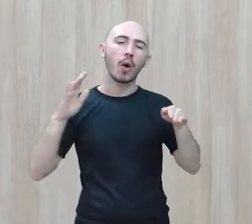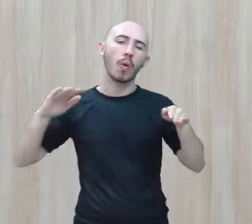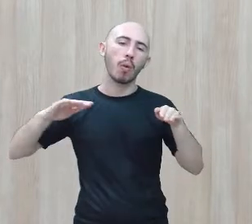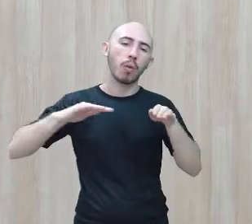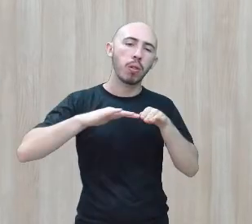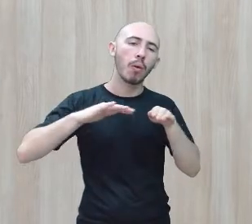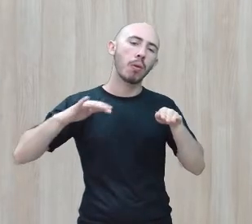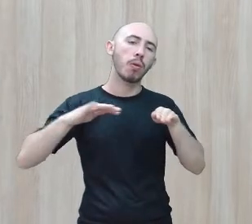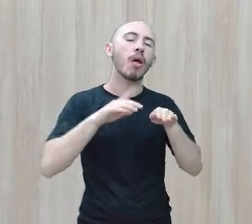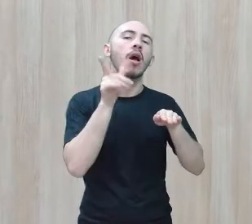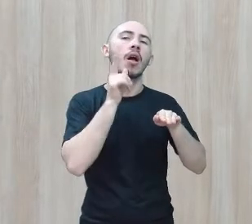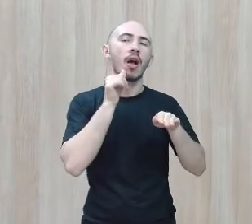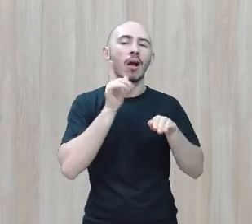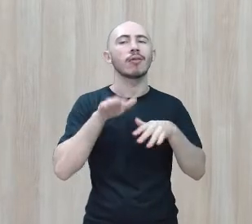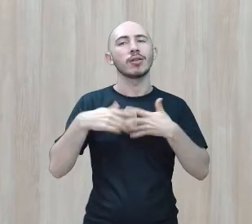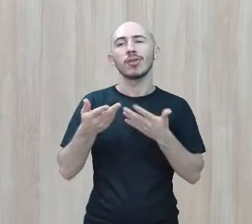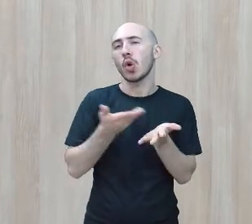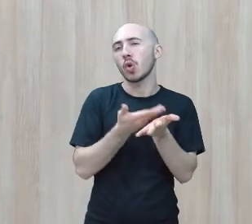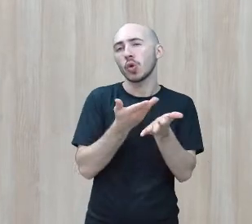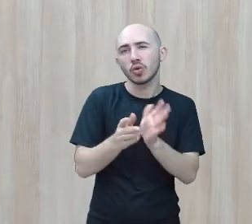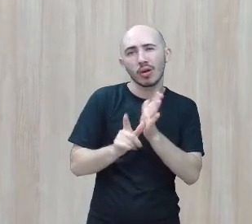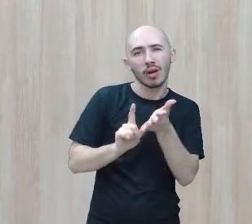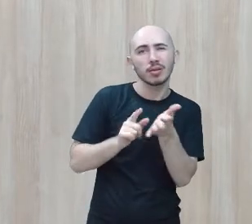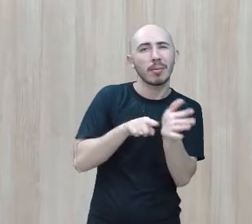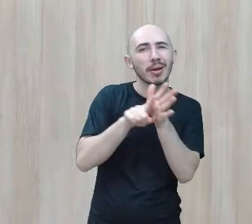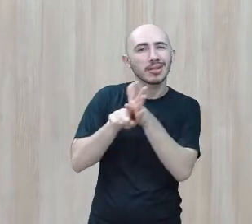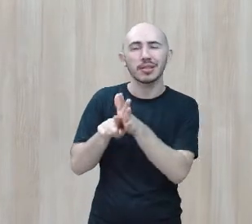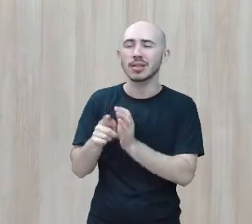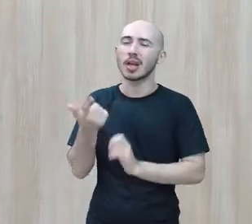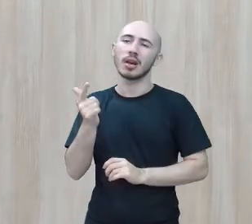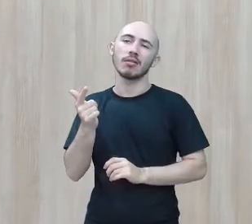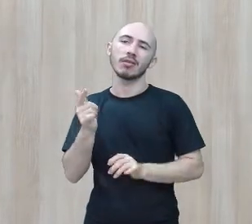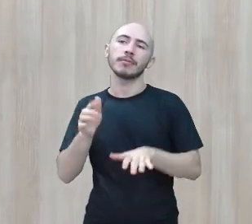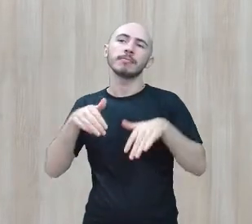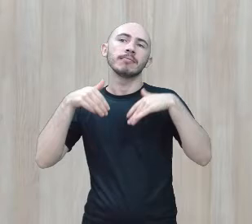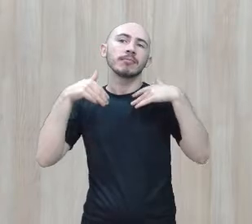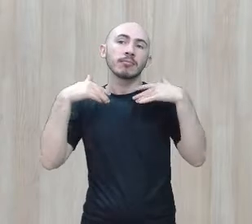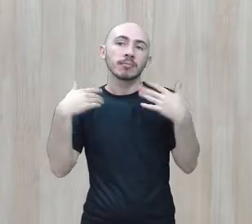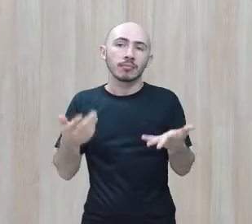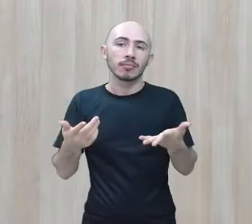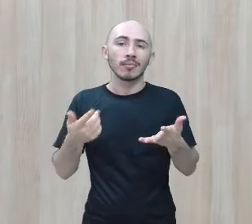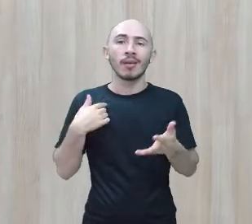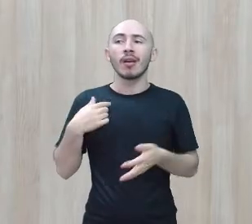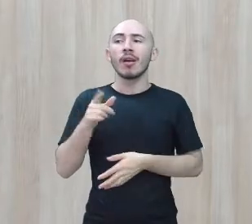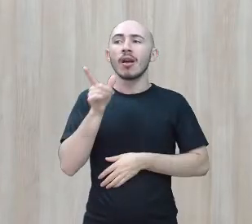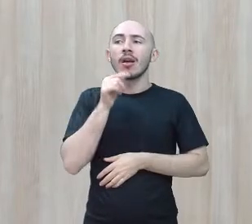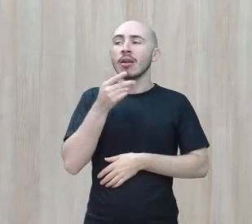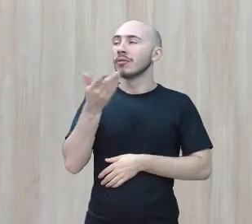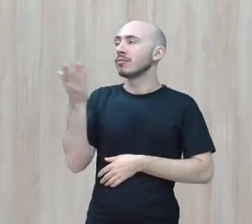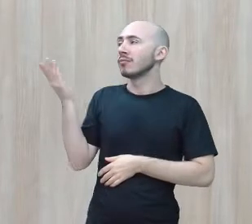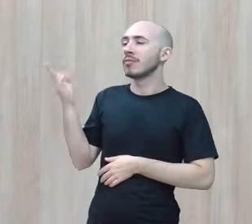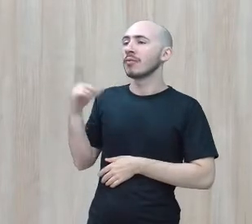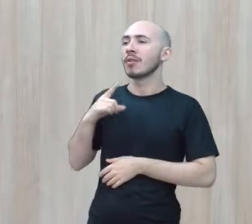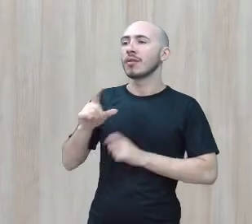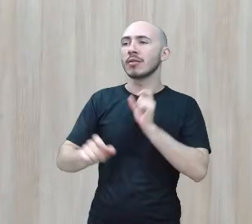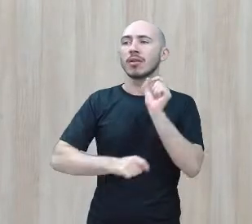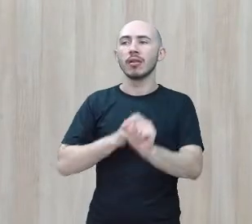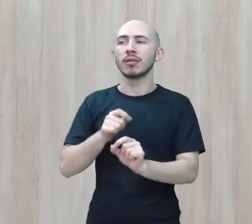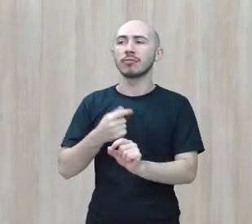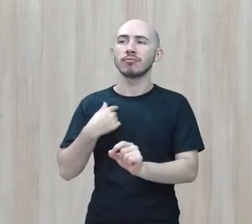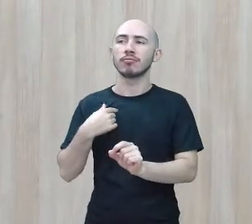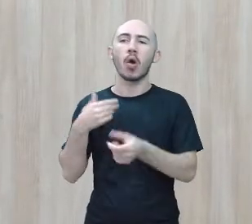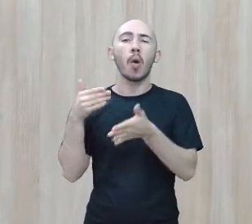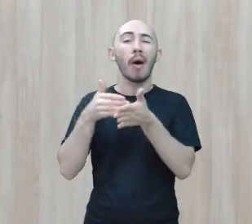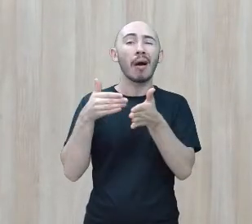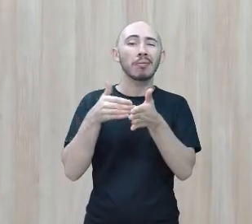sem nenhum cuidado, né, em relação ao ambiente e, de repente, aquela água, por um volume, por não aguentar,